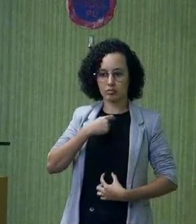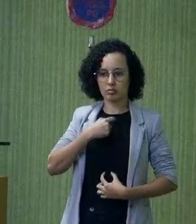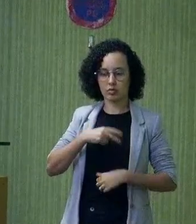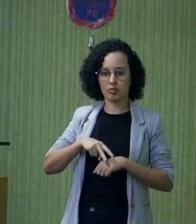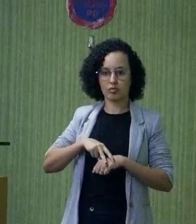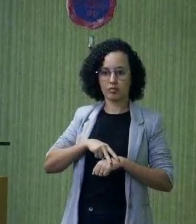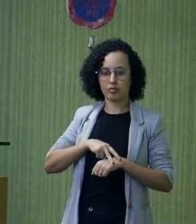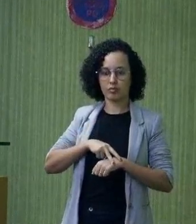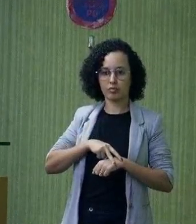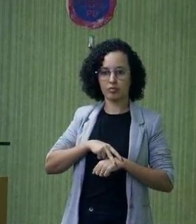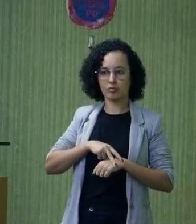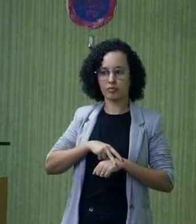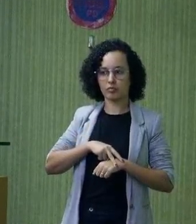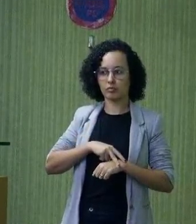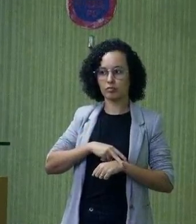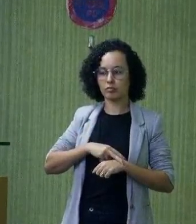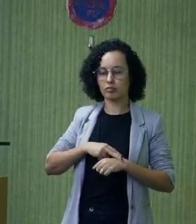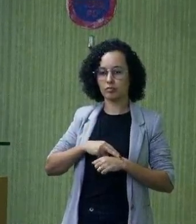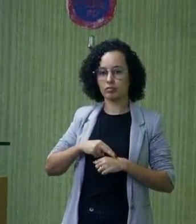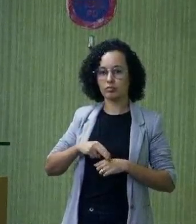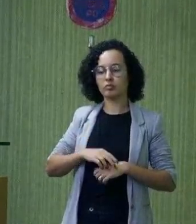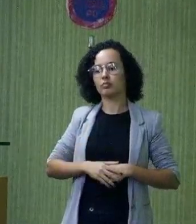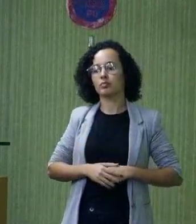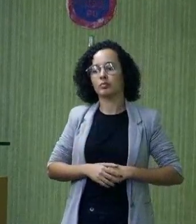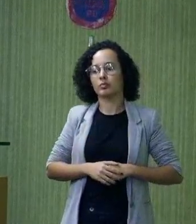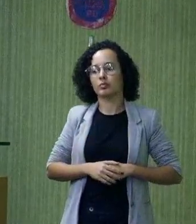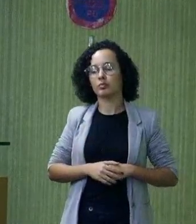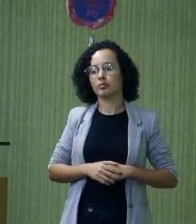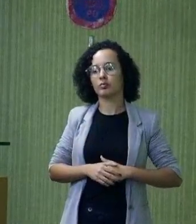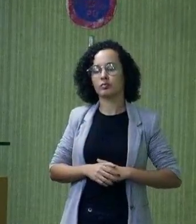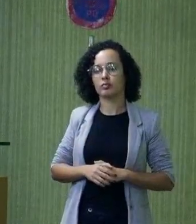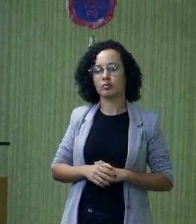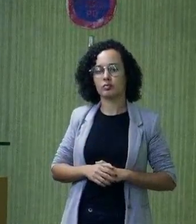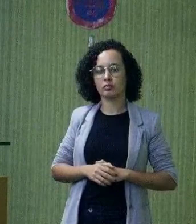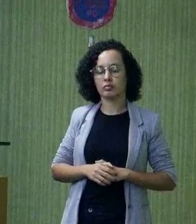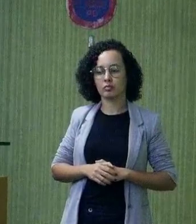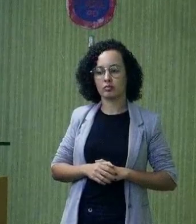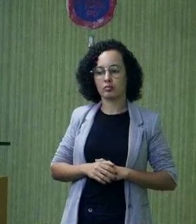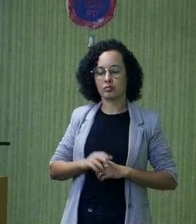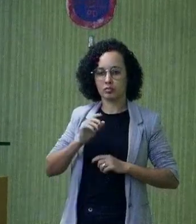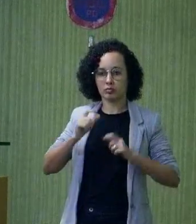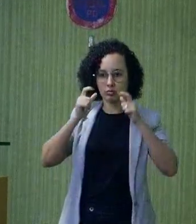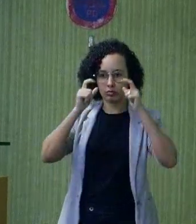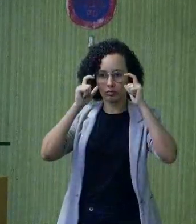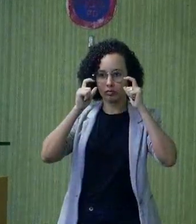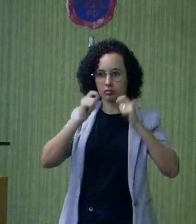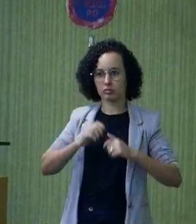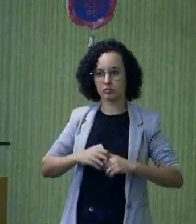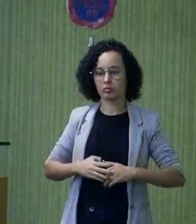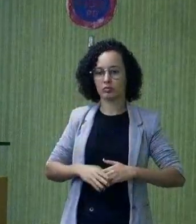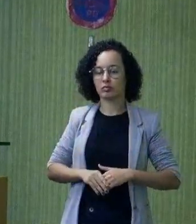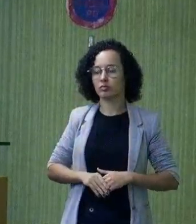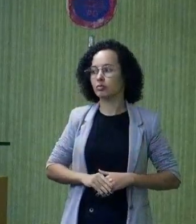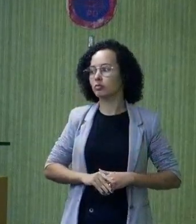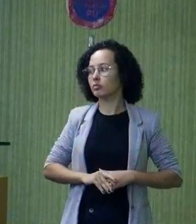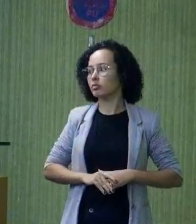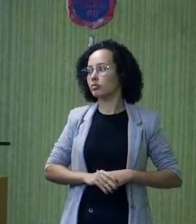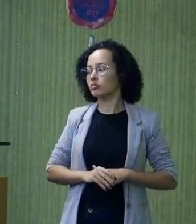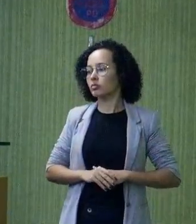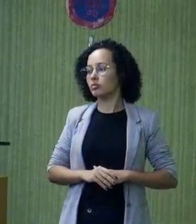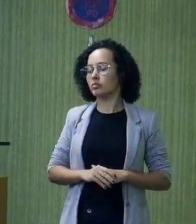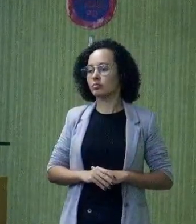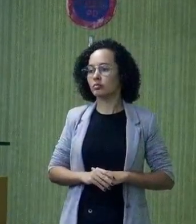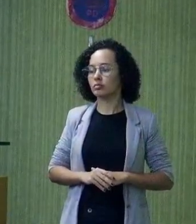pontinhos vermelhos né e uso óculos Bom